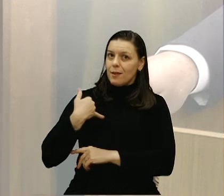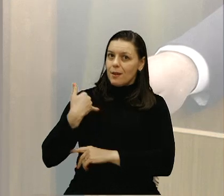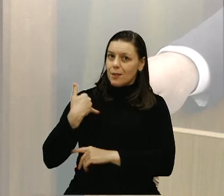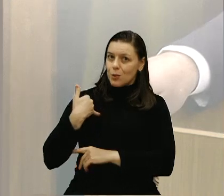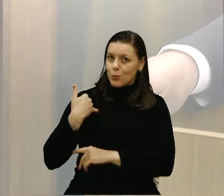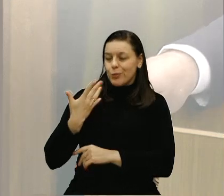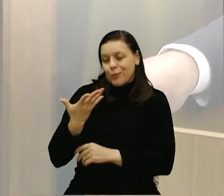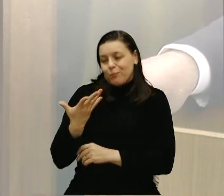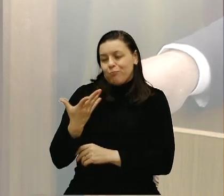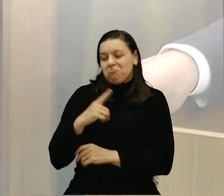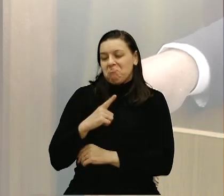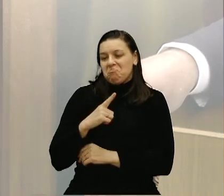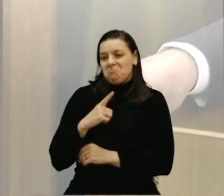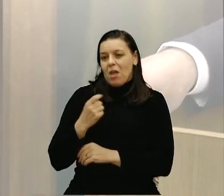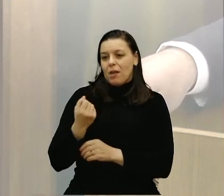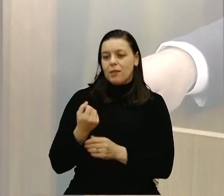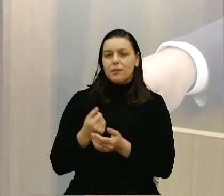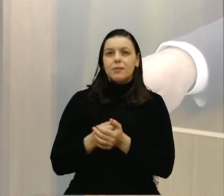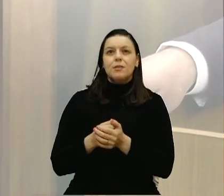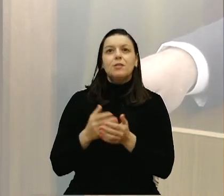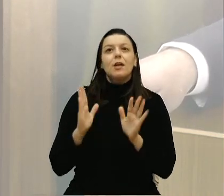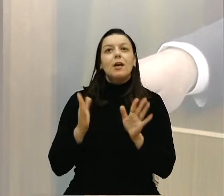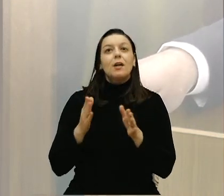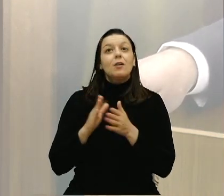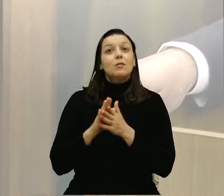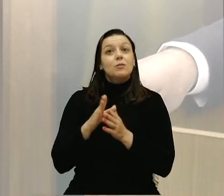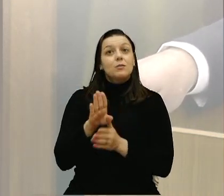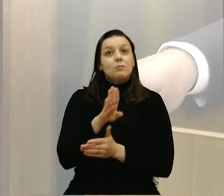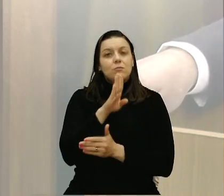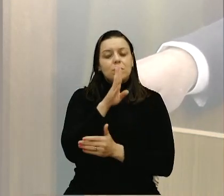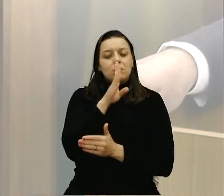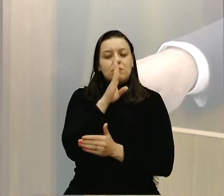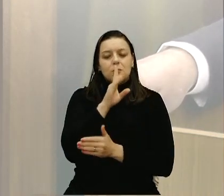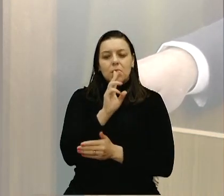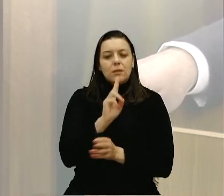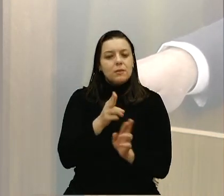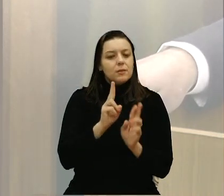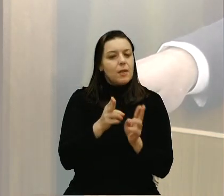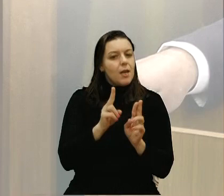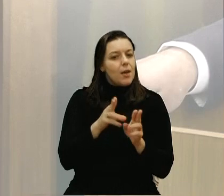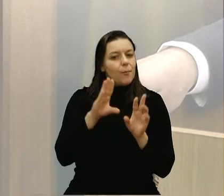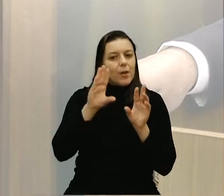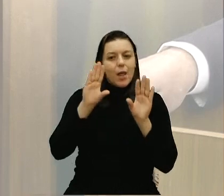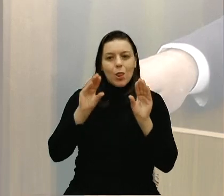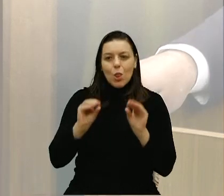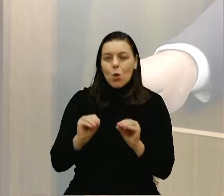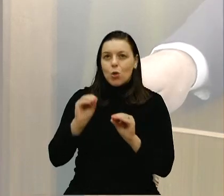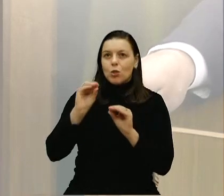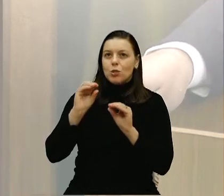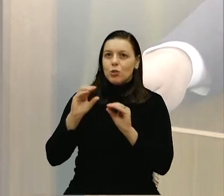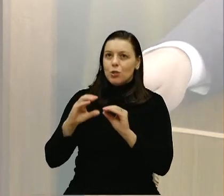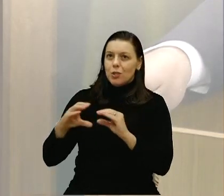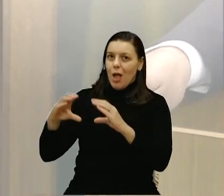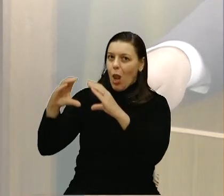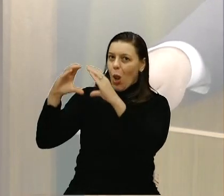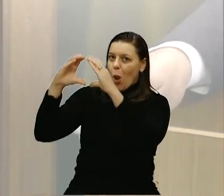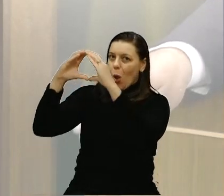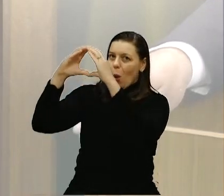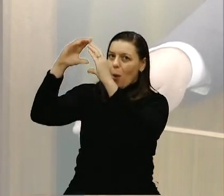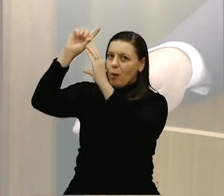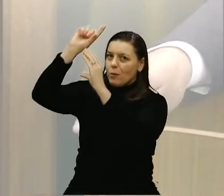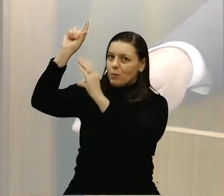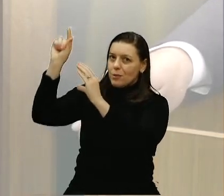do Oxóssi, do silêncio, né? Nem sempre a noite está de lua cheia, nem sempre é uma noite favorável à vida da gente, né,